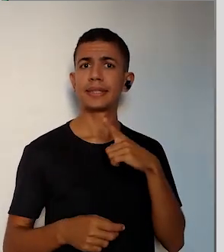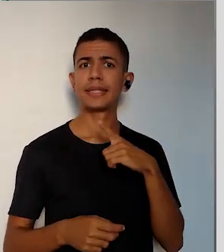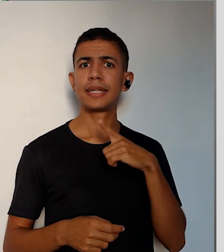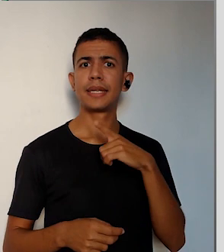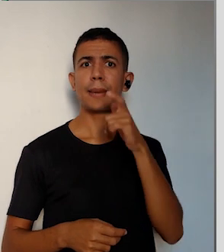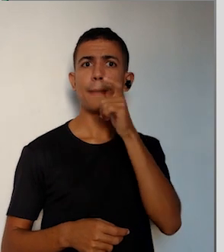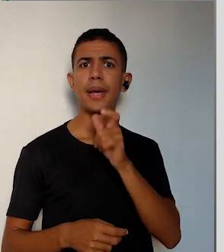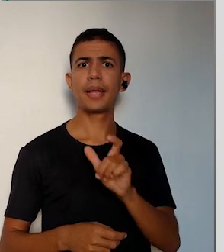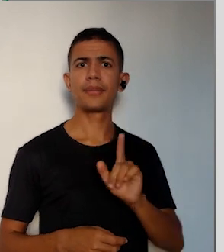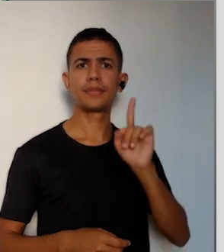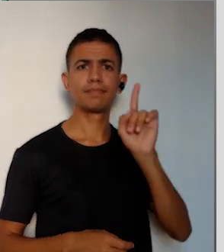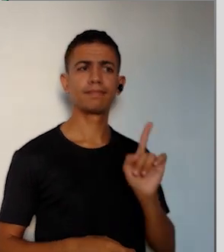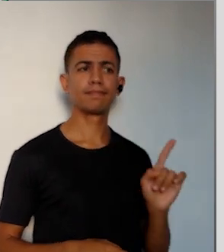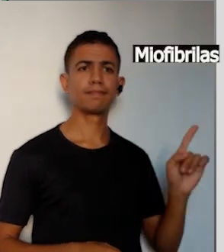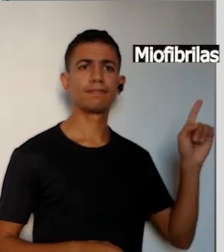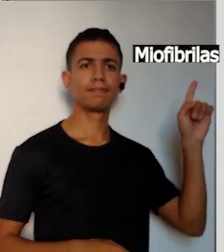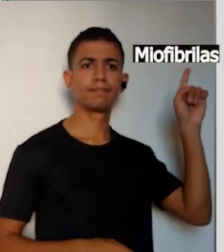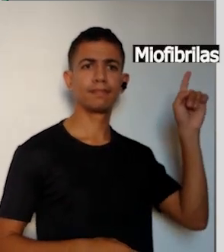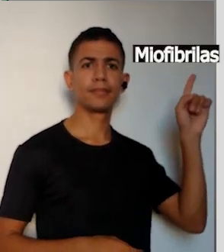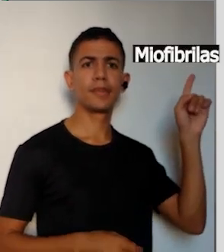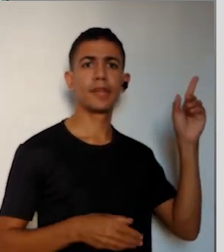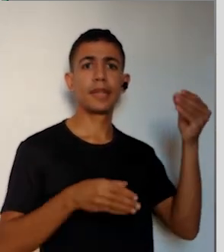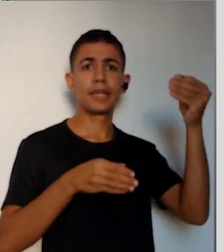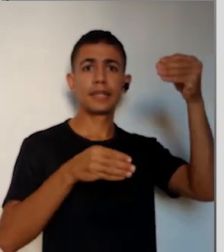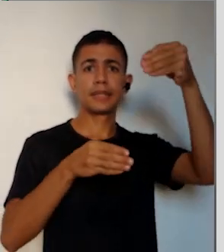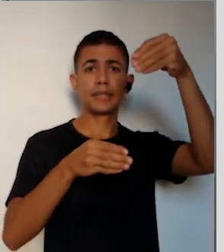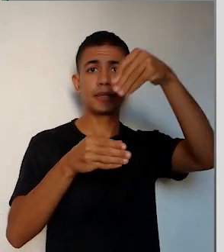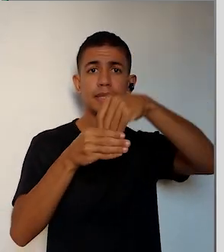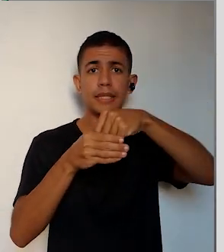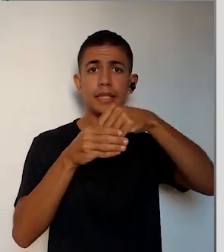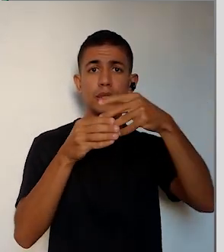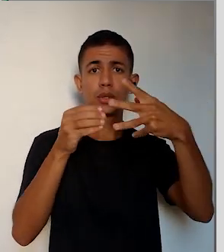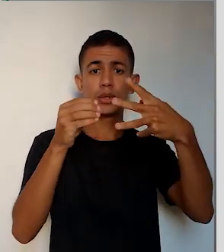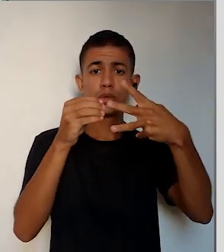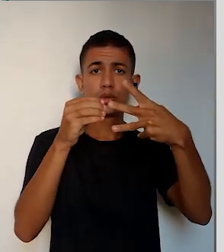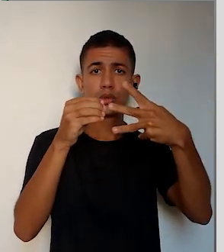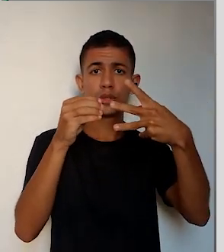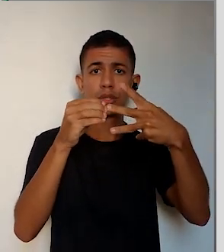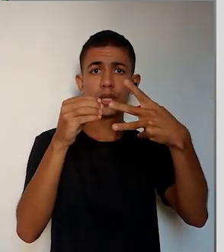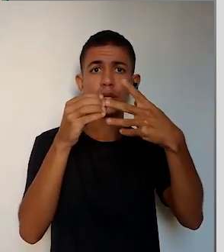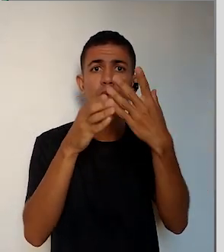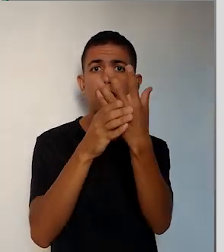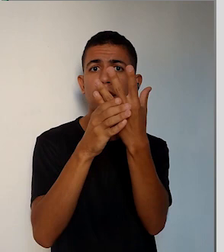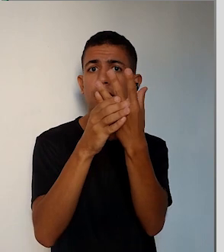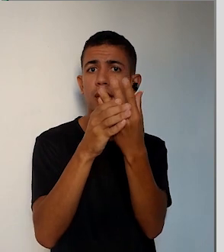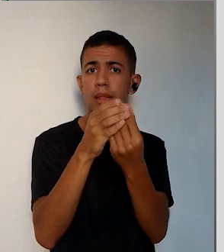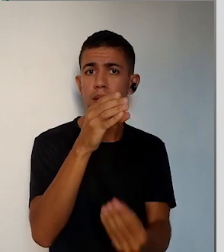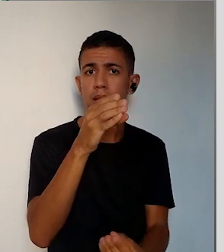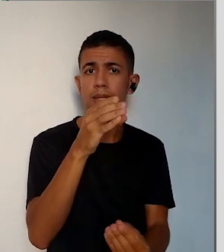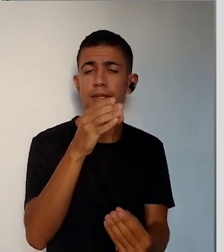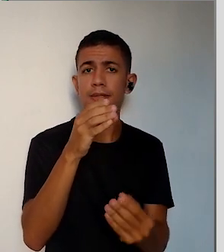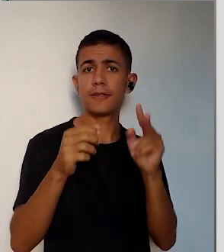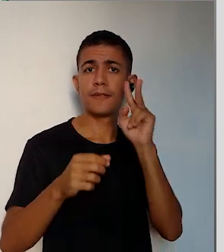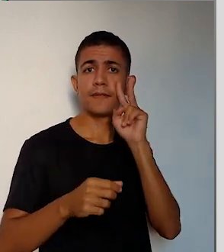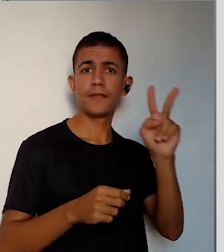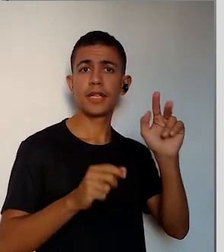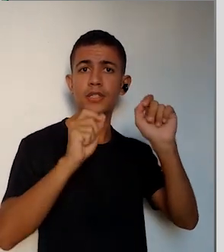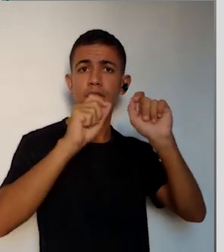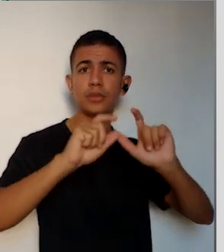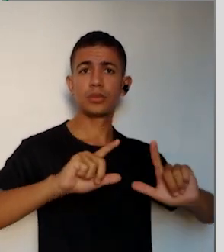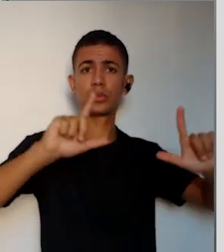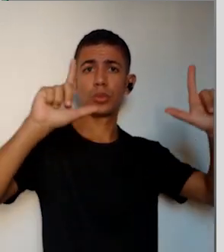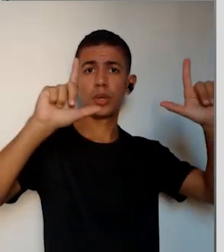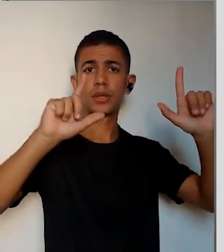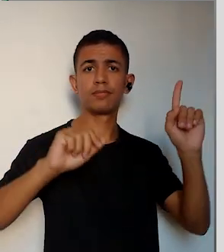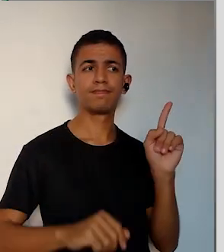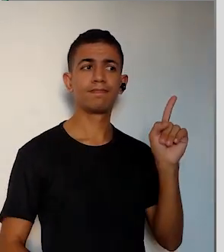de miofibrilas no interior da célula muscular lisa, conforme pode ser visto no quadro em